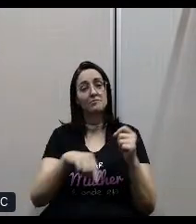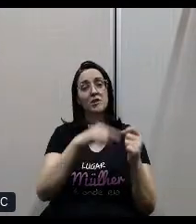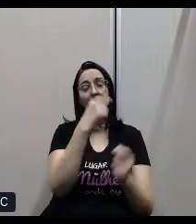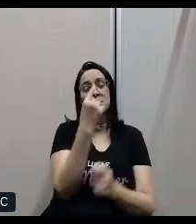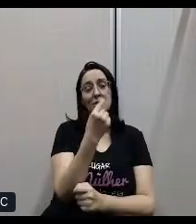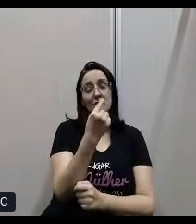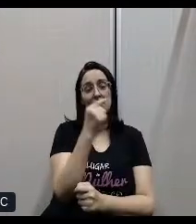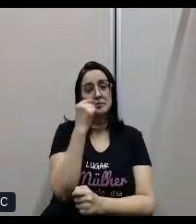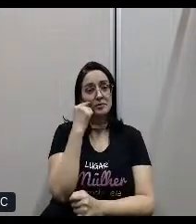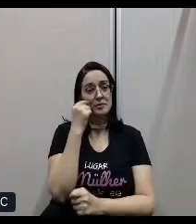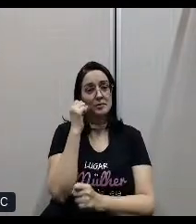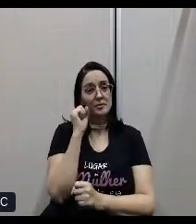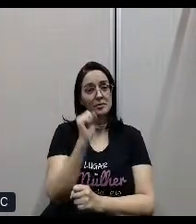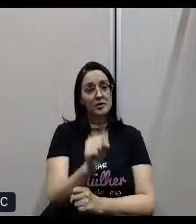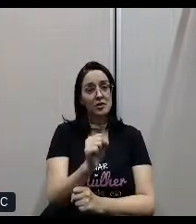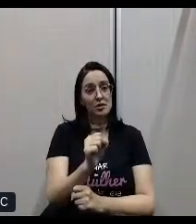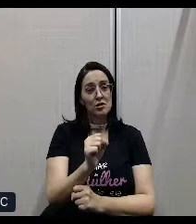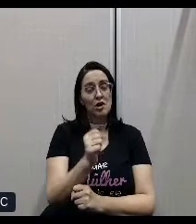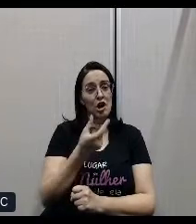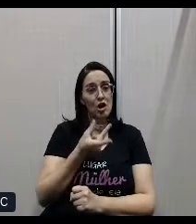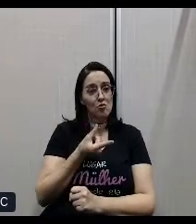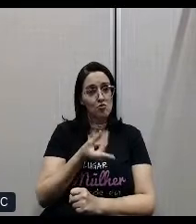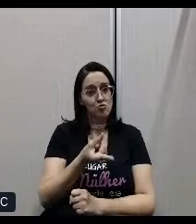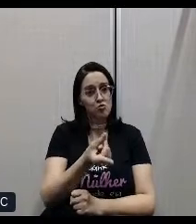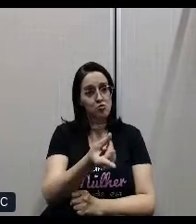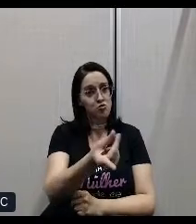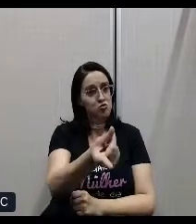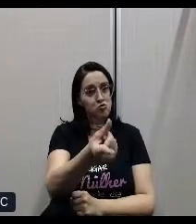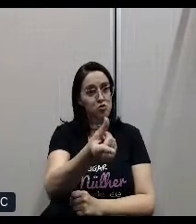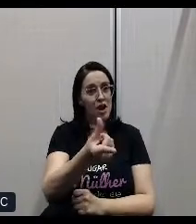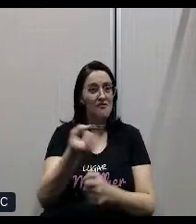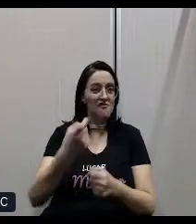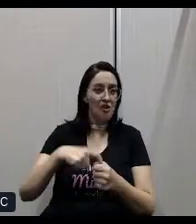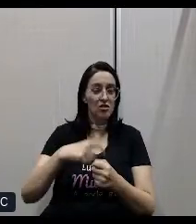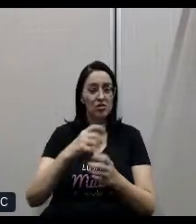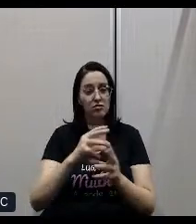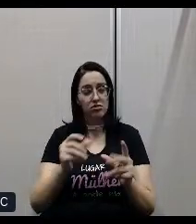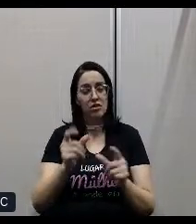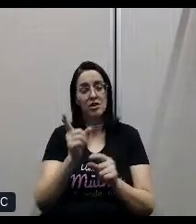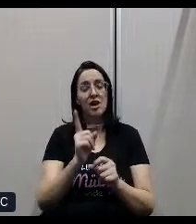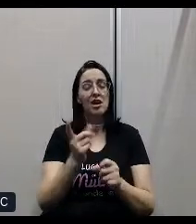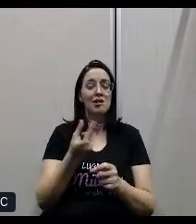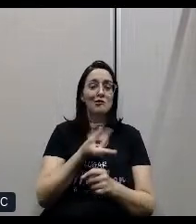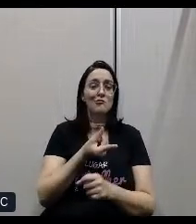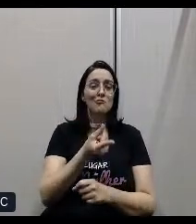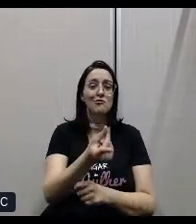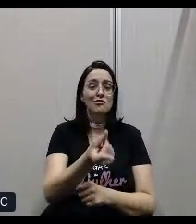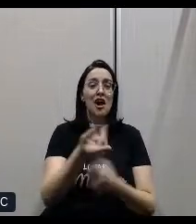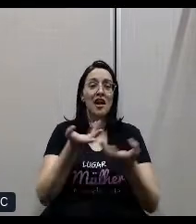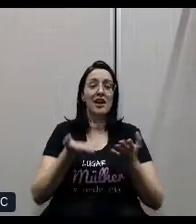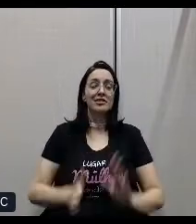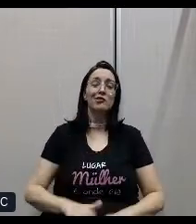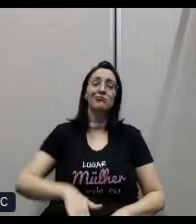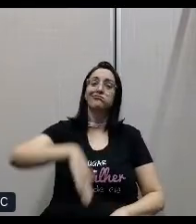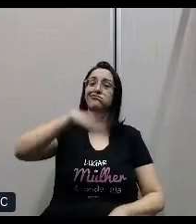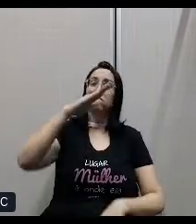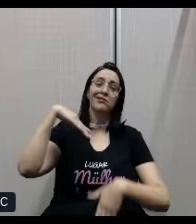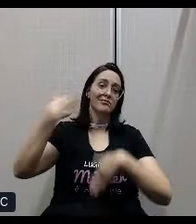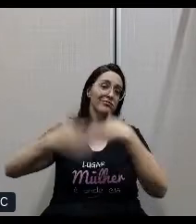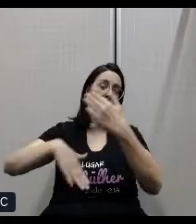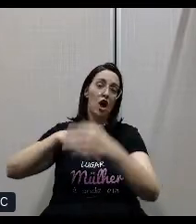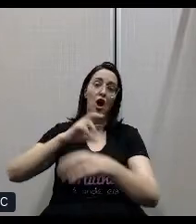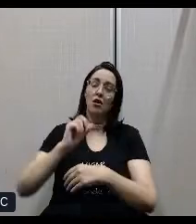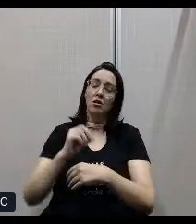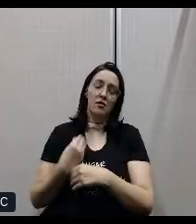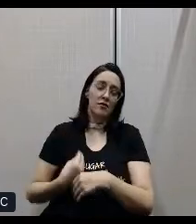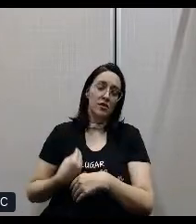pode ser permanente, a deficiência pode ser permanente, que são deficiências permanentes de nascença e ou desenvolvidas ao longo da vida